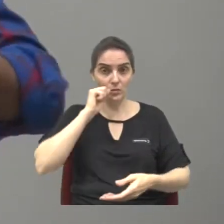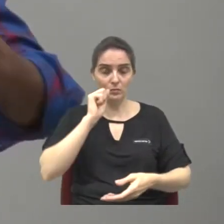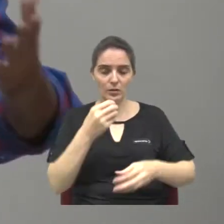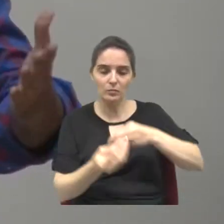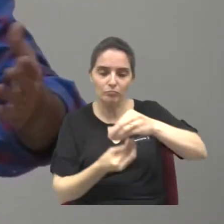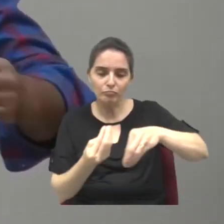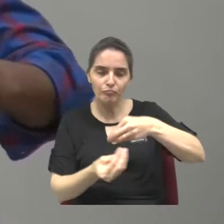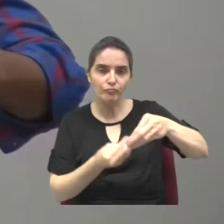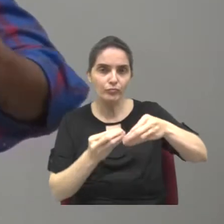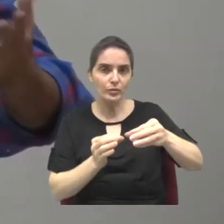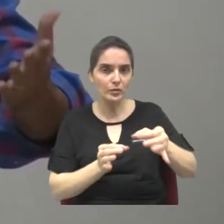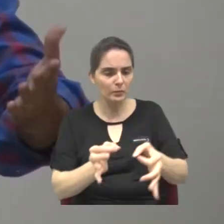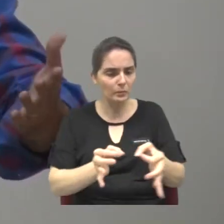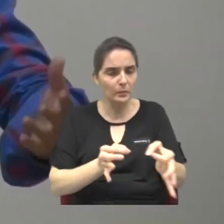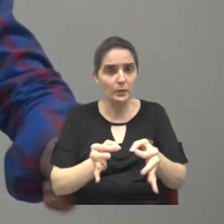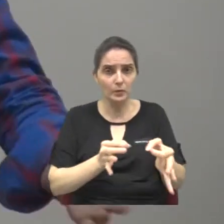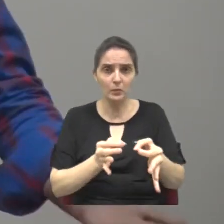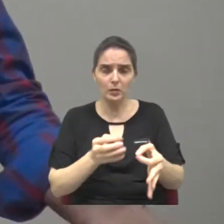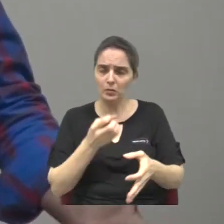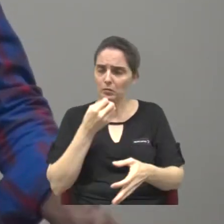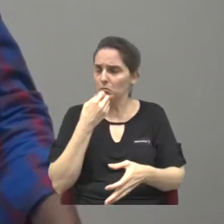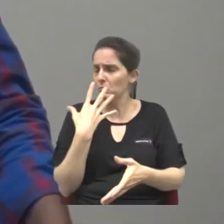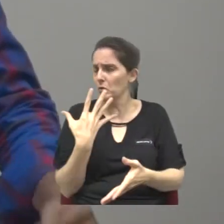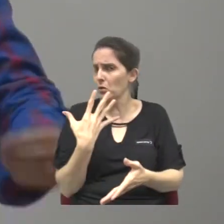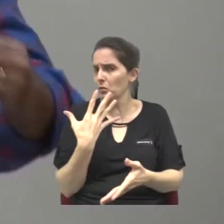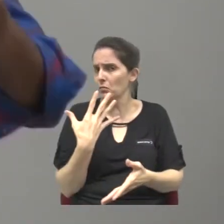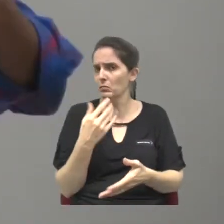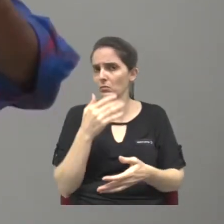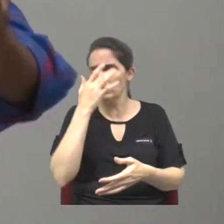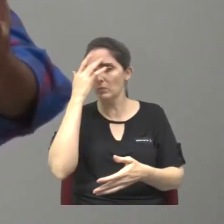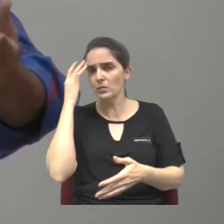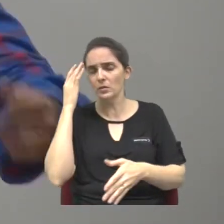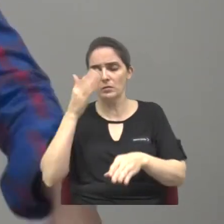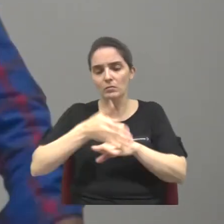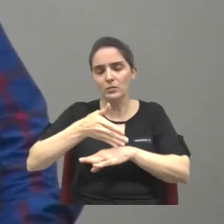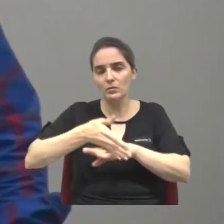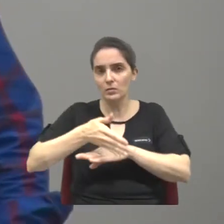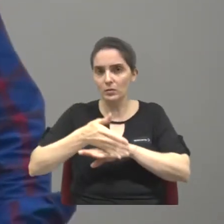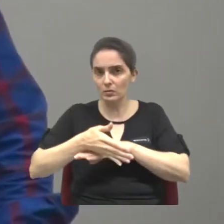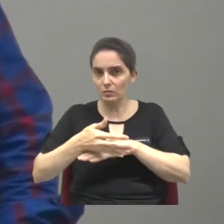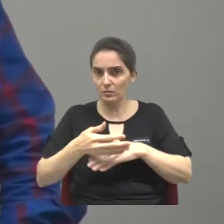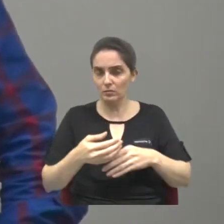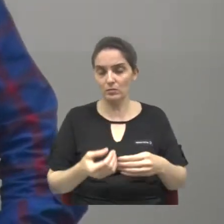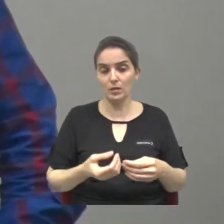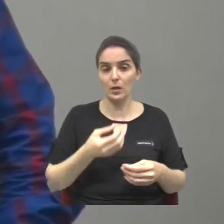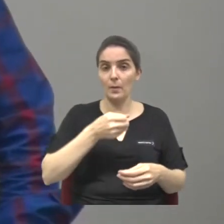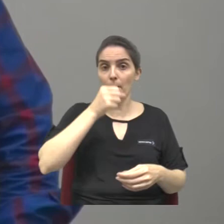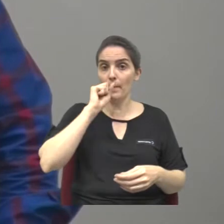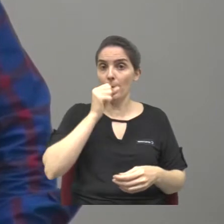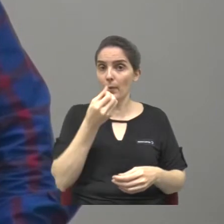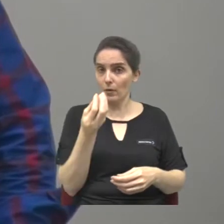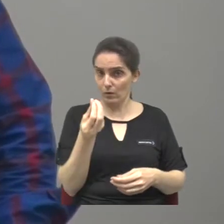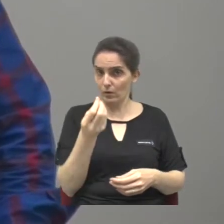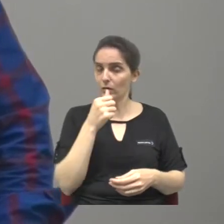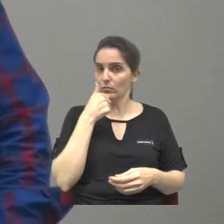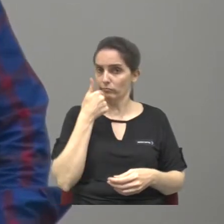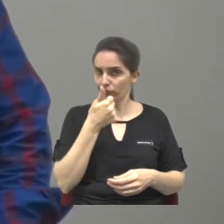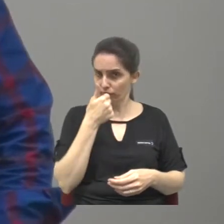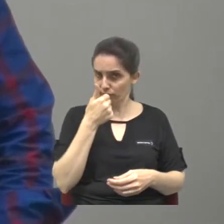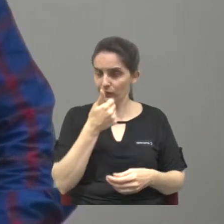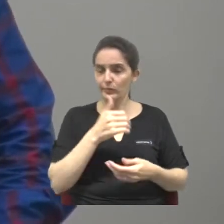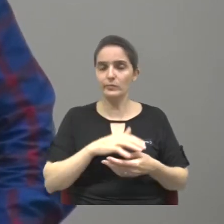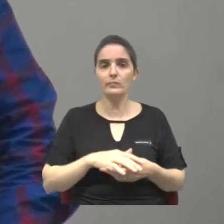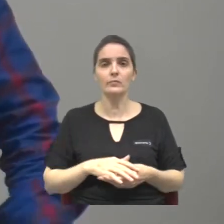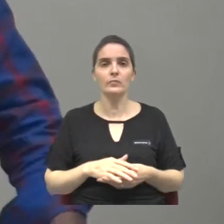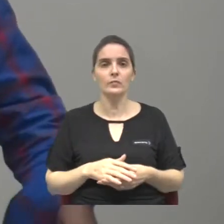agradáveis e bem frequentados por várias pessoas, bebidas de boa procedência e boa qualidade. Obviamente que tomando